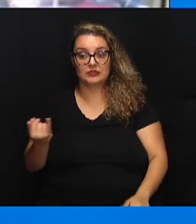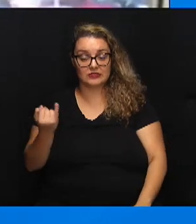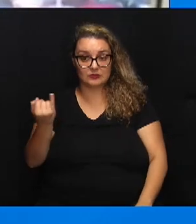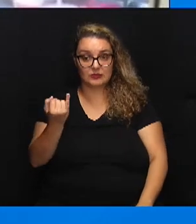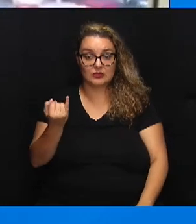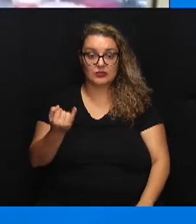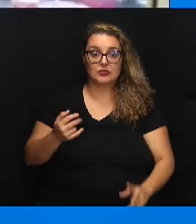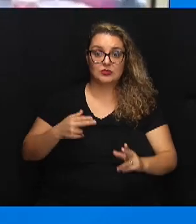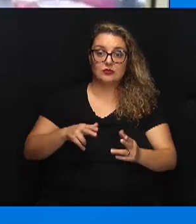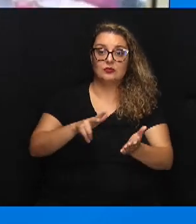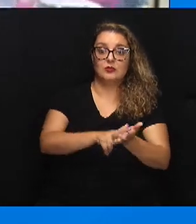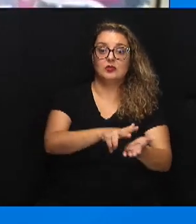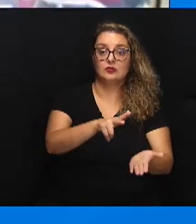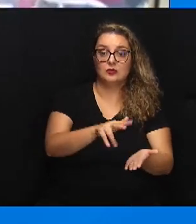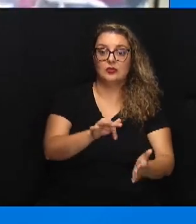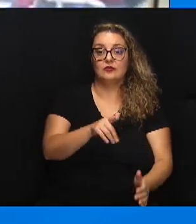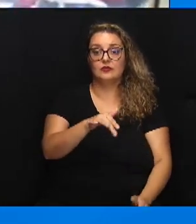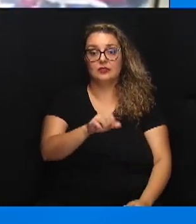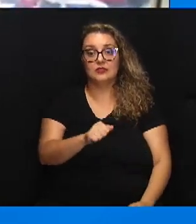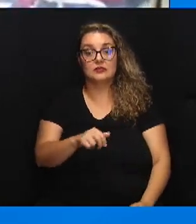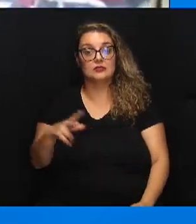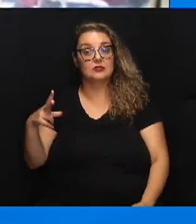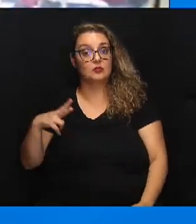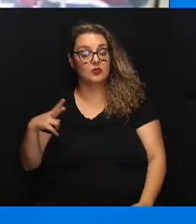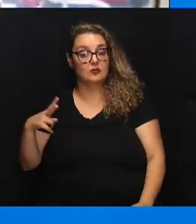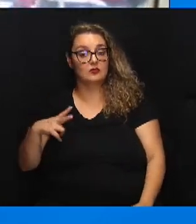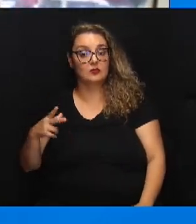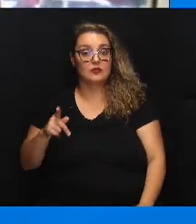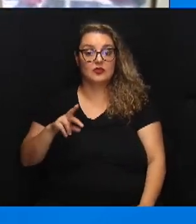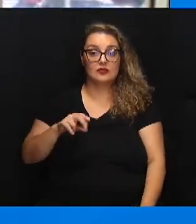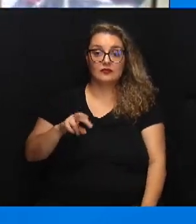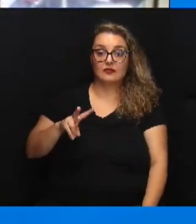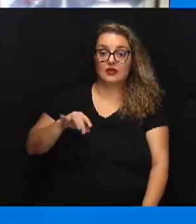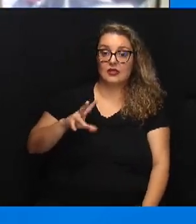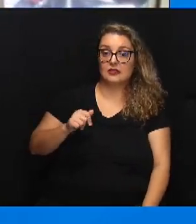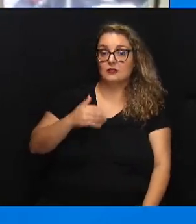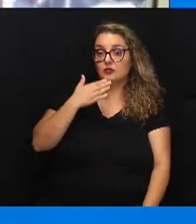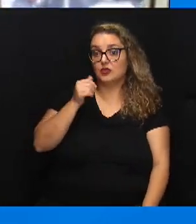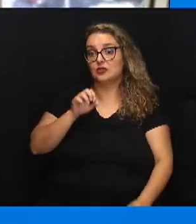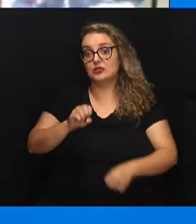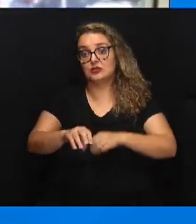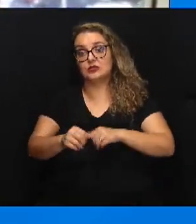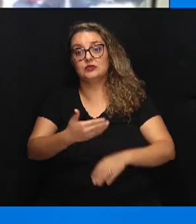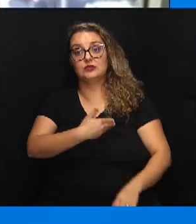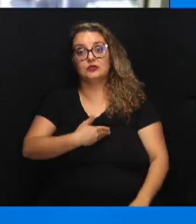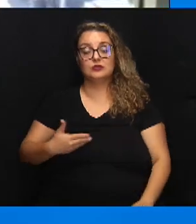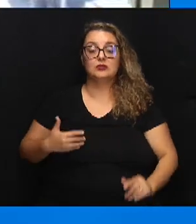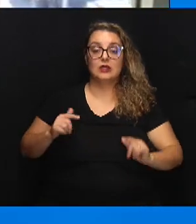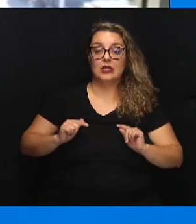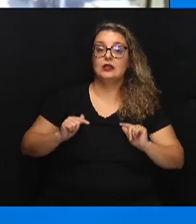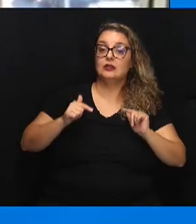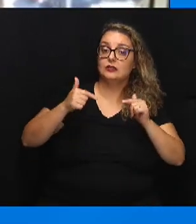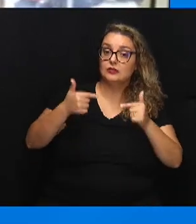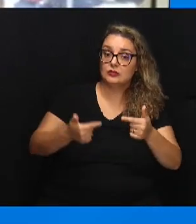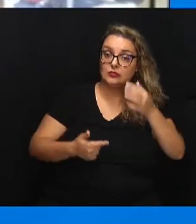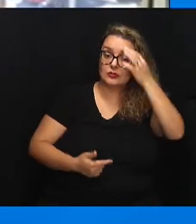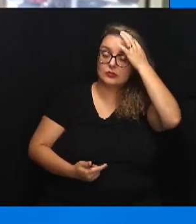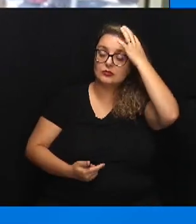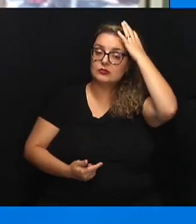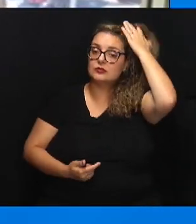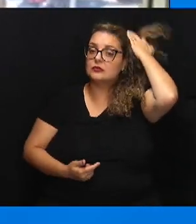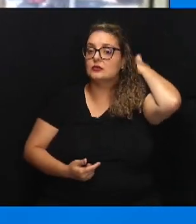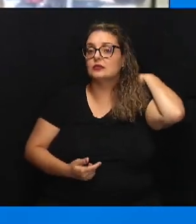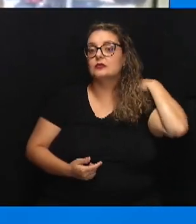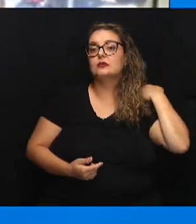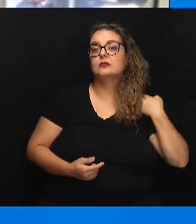como a regulação das fundações privadas, a melhoria do ensino público, a luta pelo